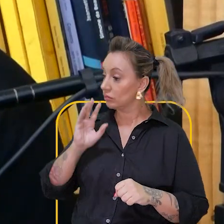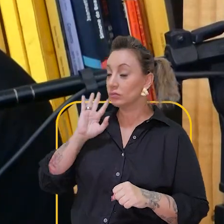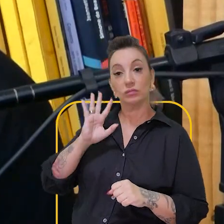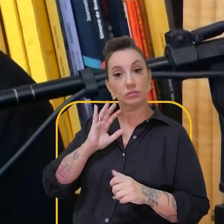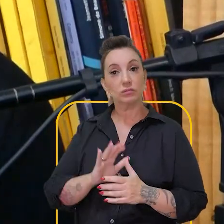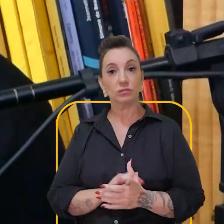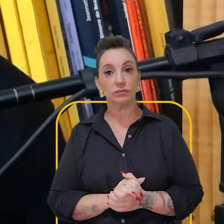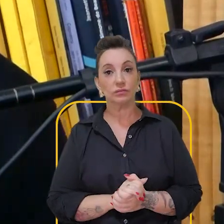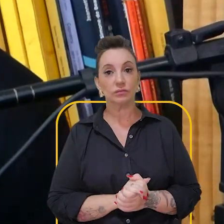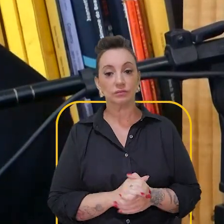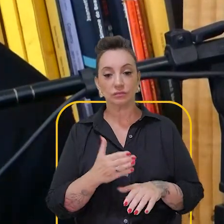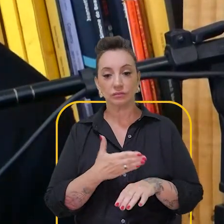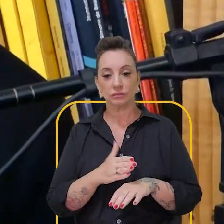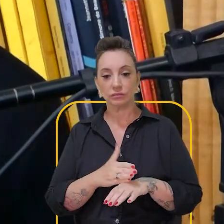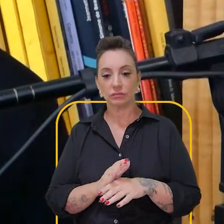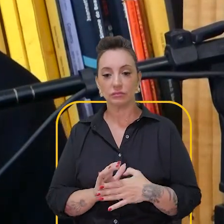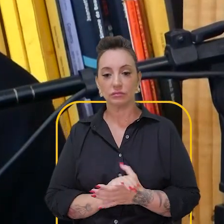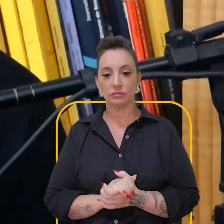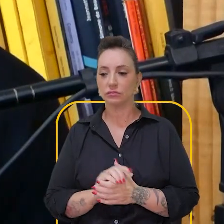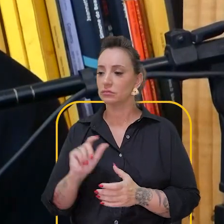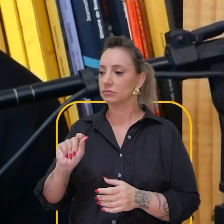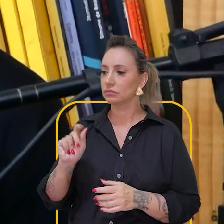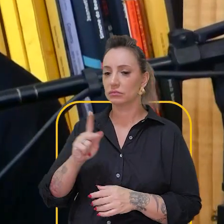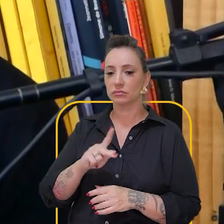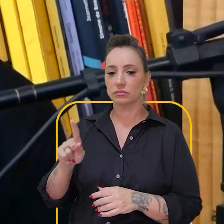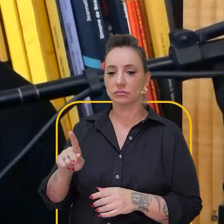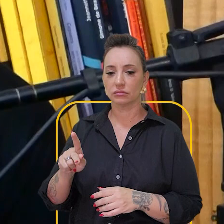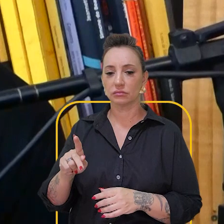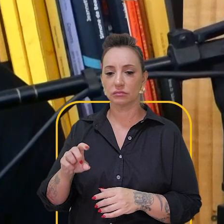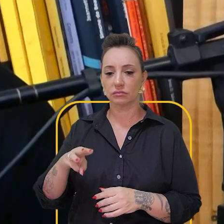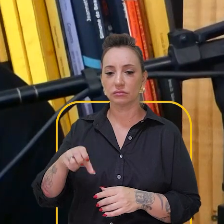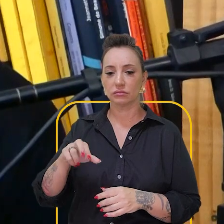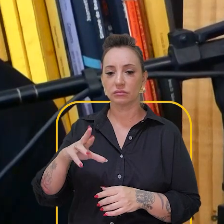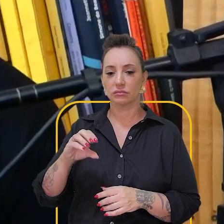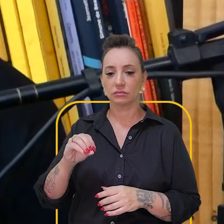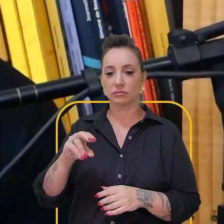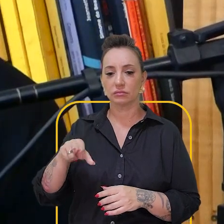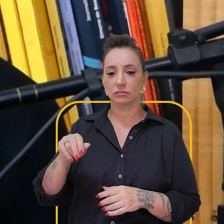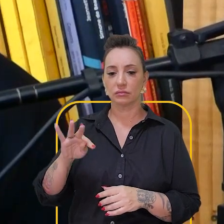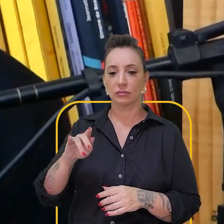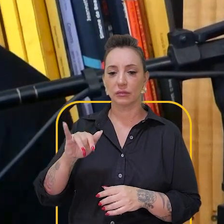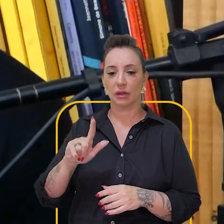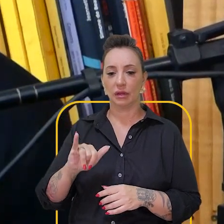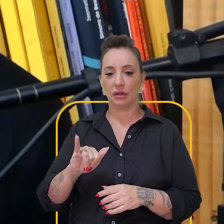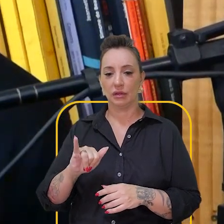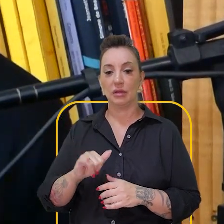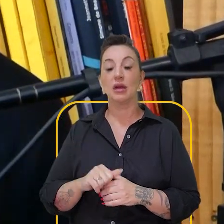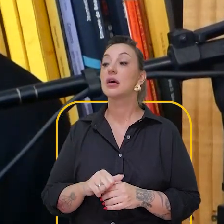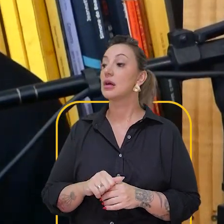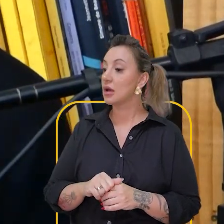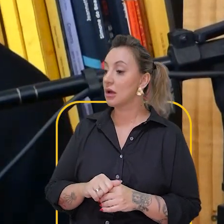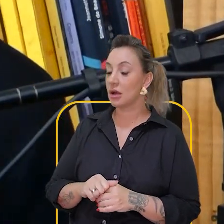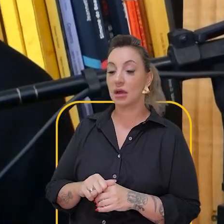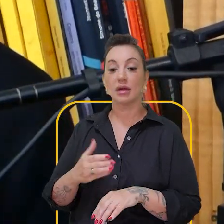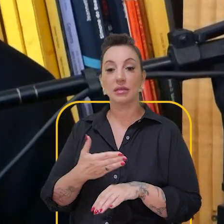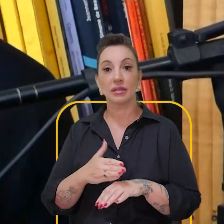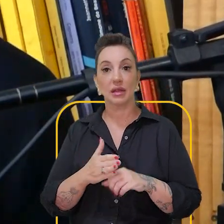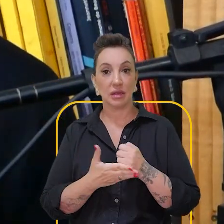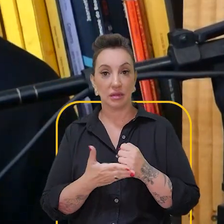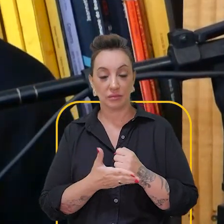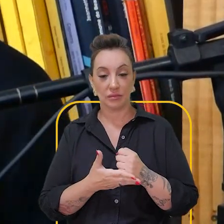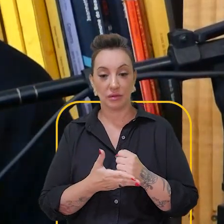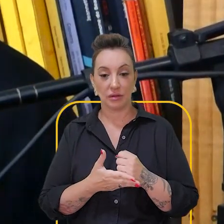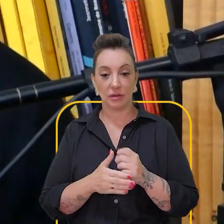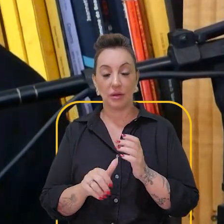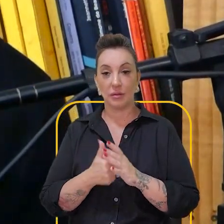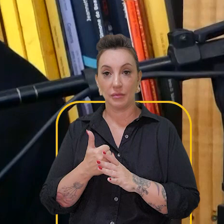livro do Marco Natal que era o técnicas básicas de s foi o primeiro livro dele e aí aquela coisa né de endeusar Nossa